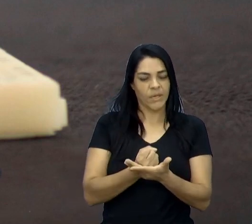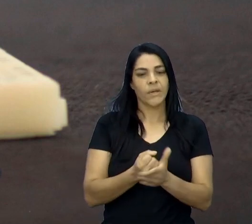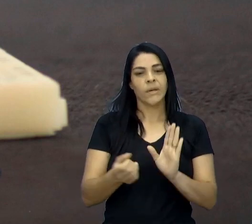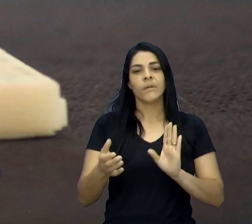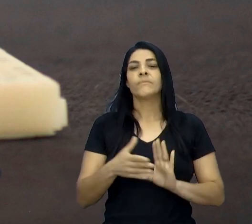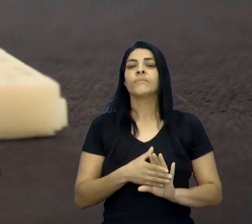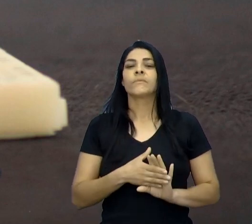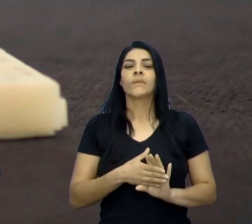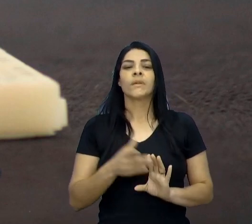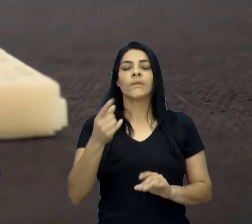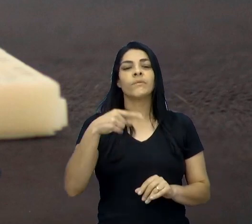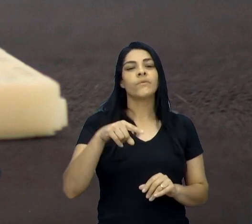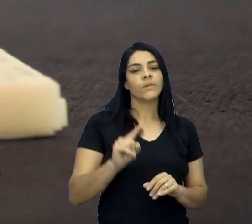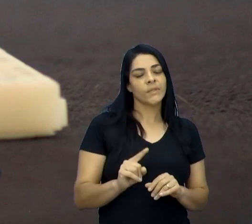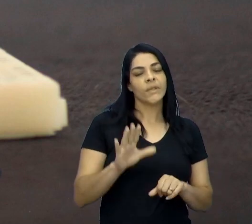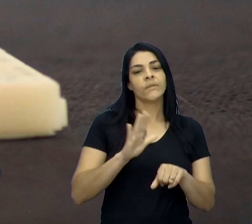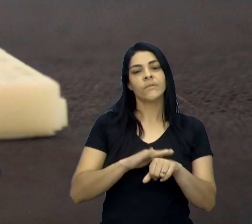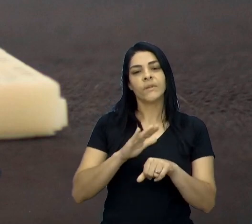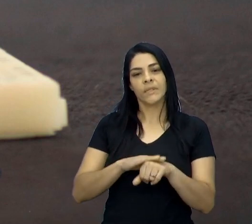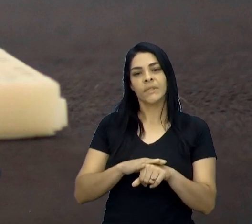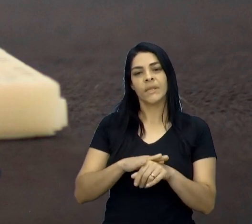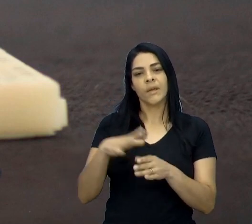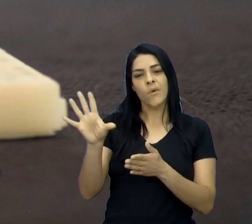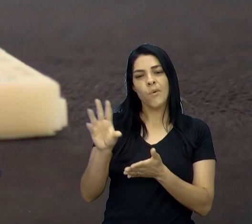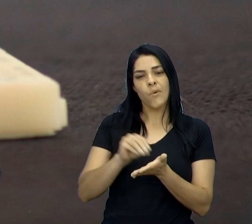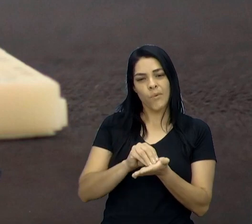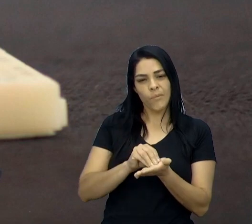onde vocês podem fazer, copiar